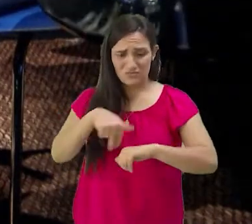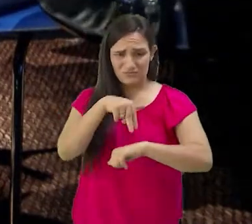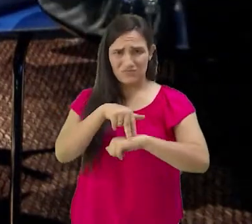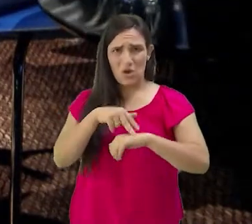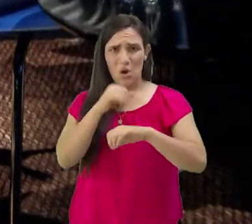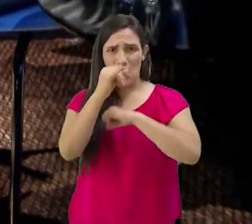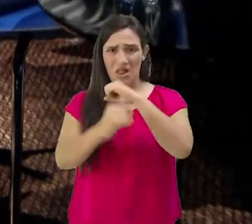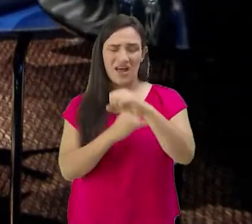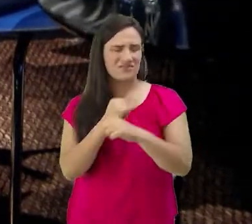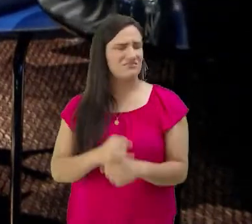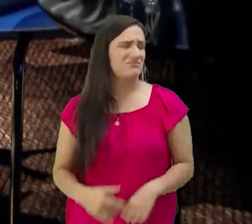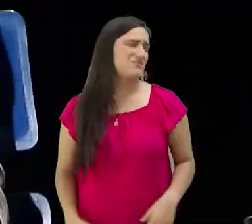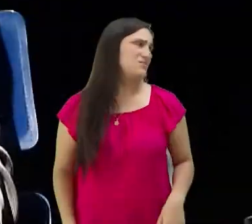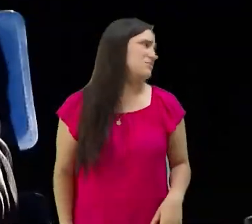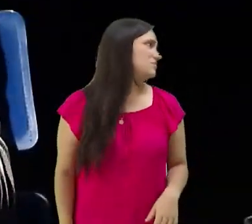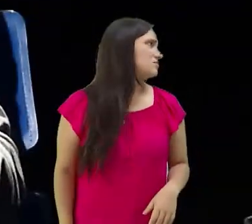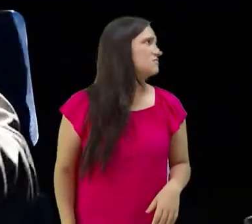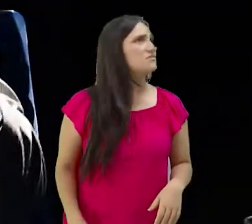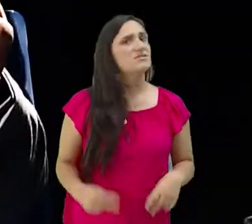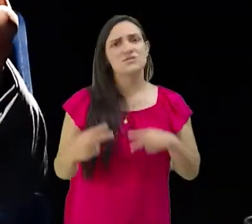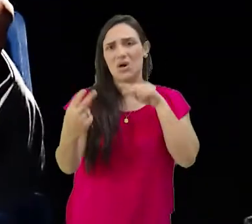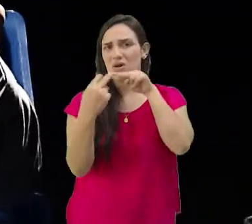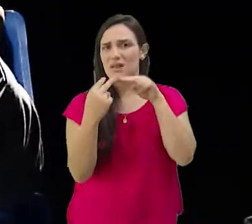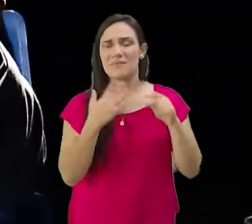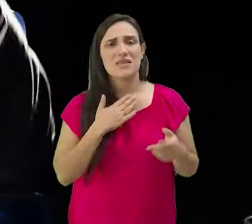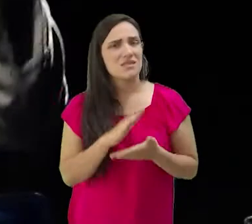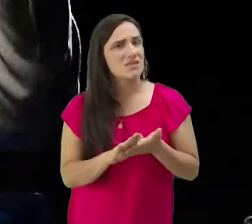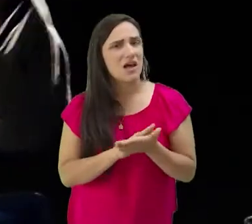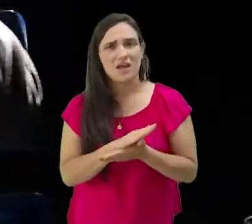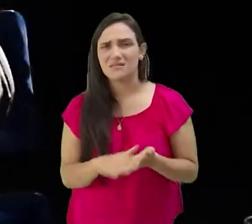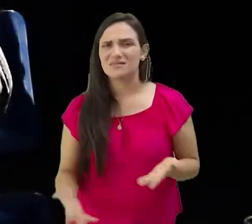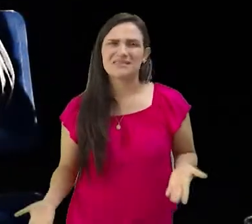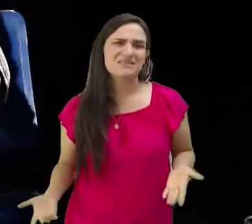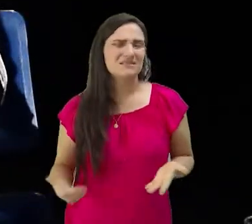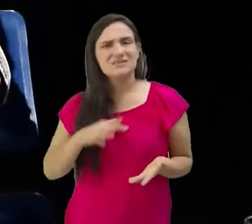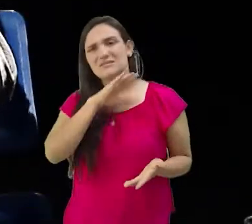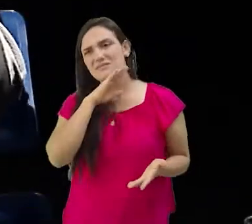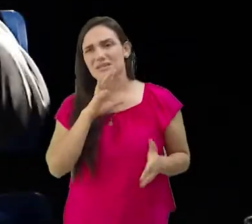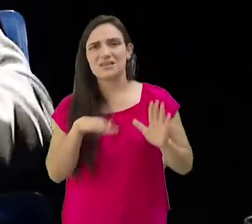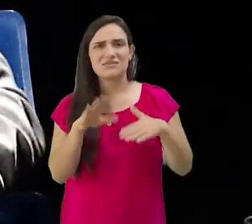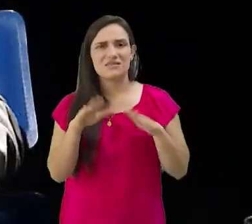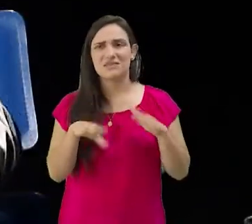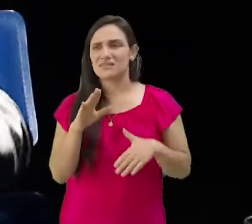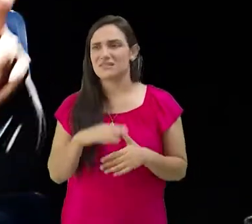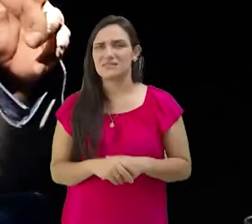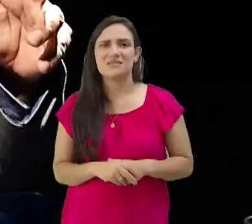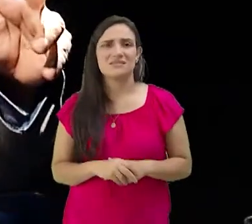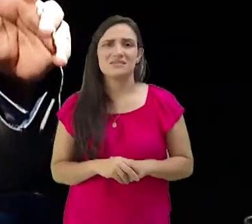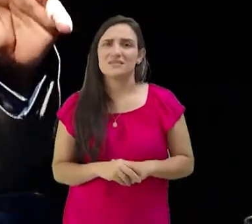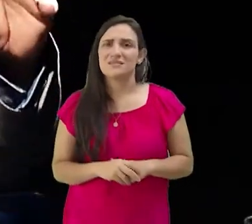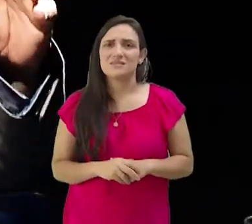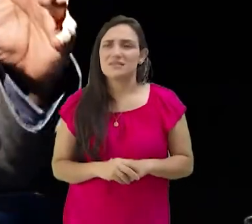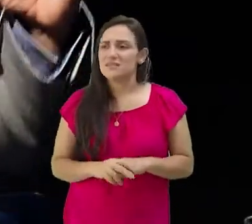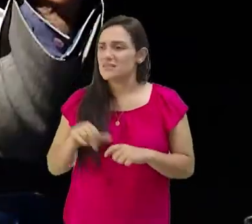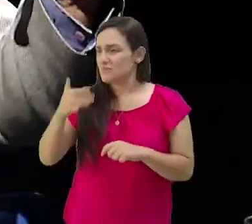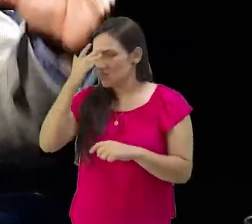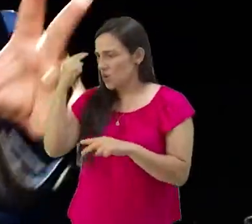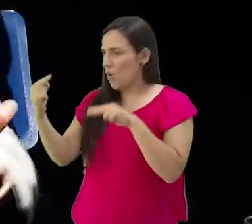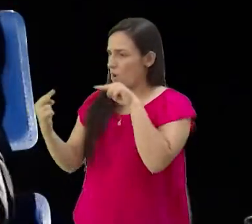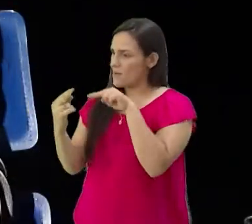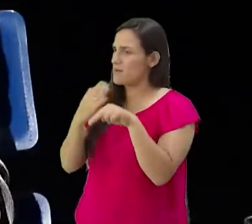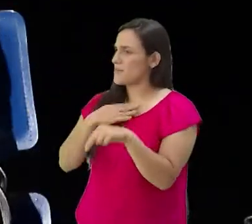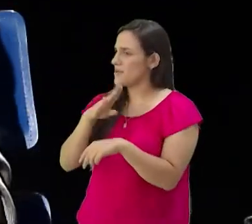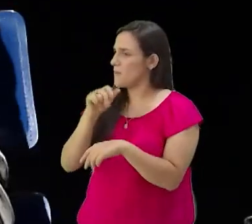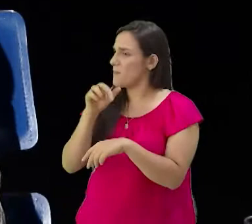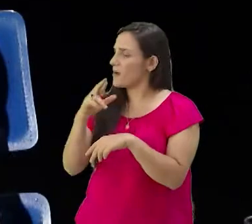é diferente, né, Gilson? Terrível, né? Você fica vendo que agora alguém te dá, você que está nos meu. acompanhando, né? For num bar, alguma coisa, pô, dá porque